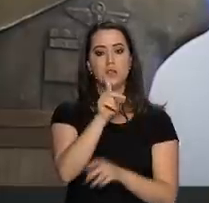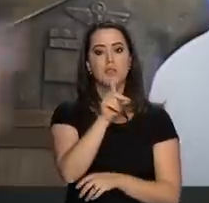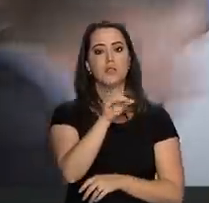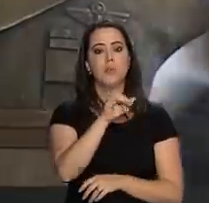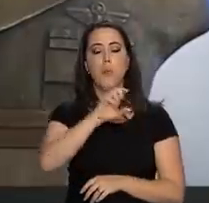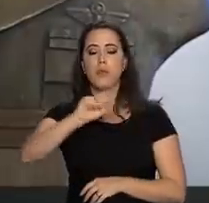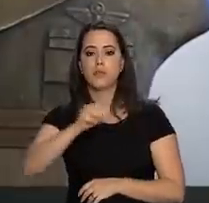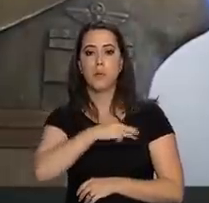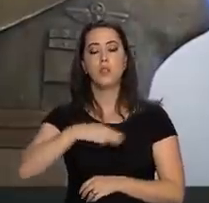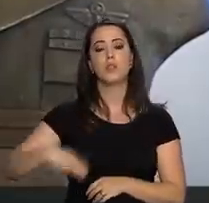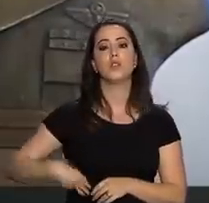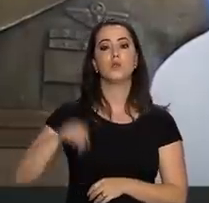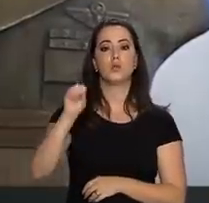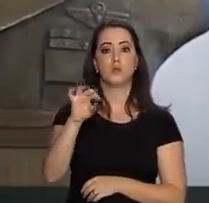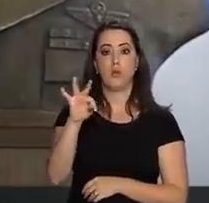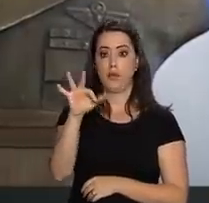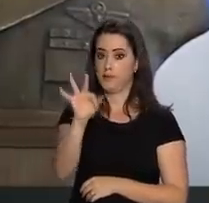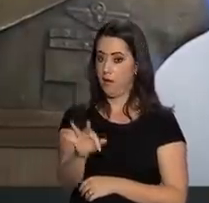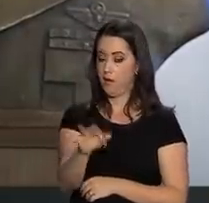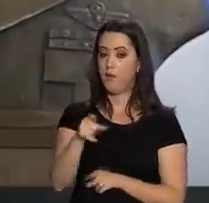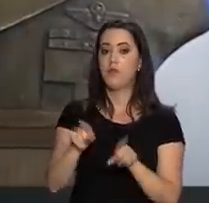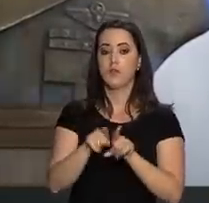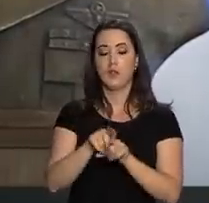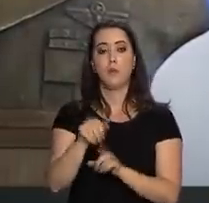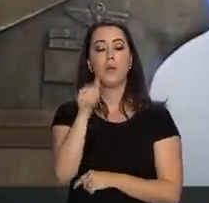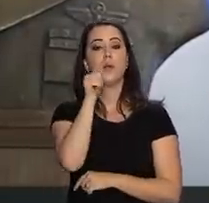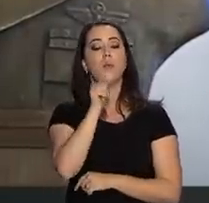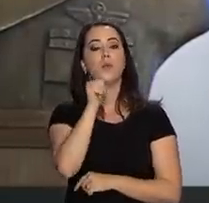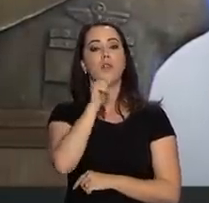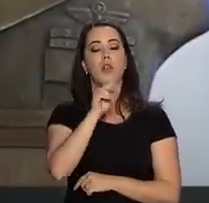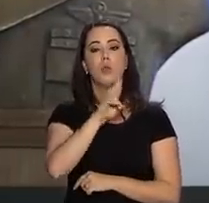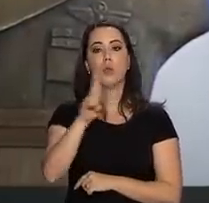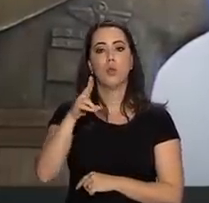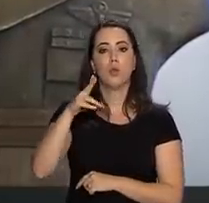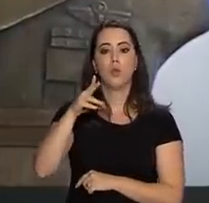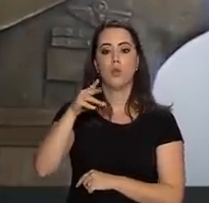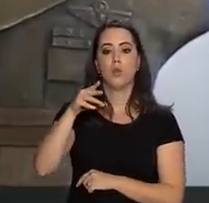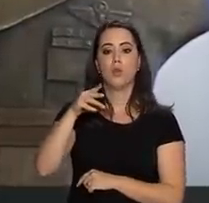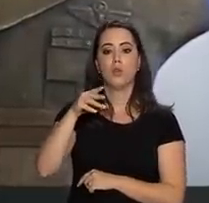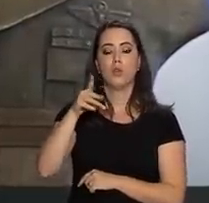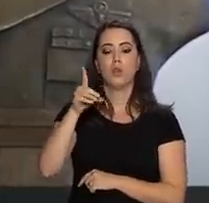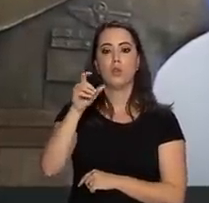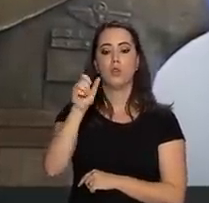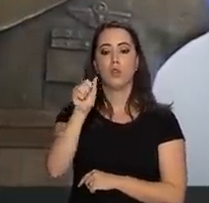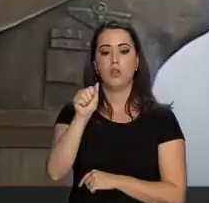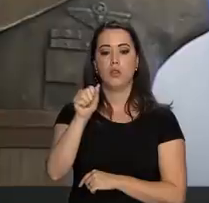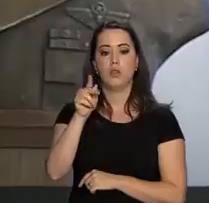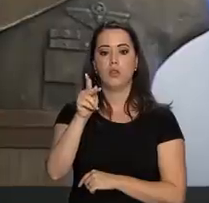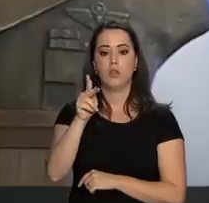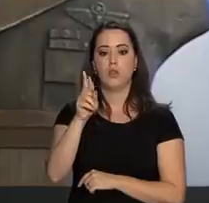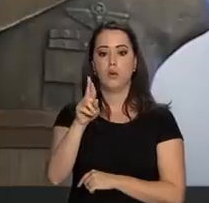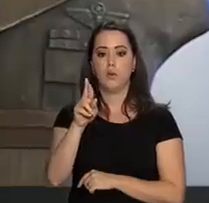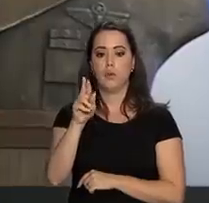Toffoli, presidente do Supremo Tribunal Federal, e o senhor Raquel Dodge, do MP.